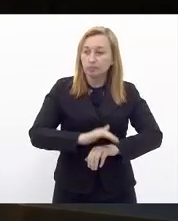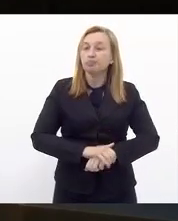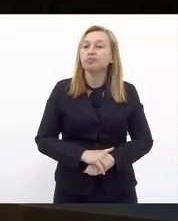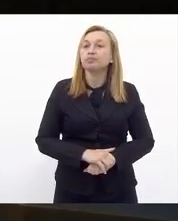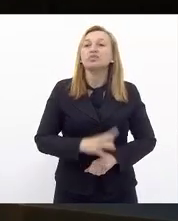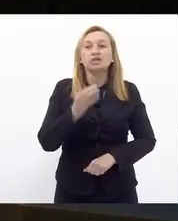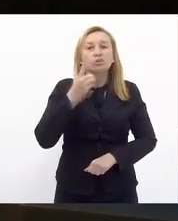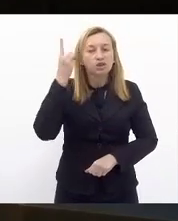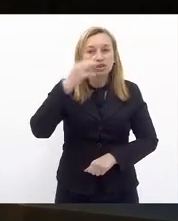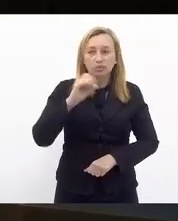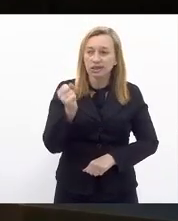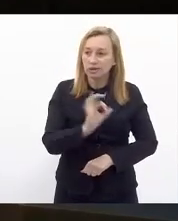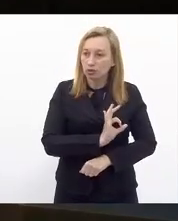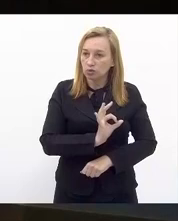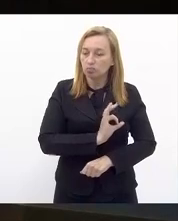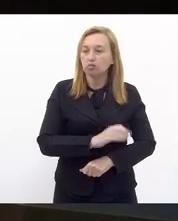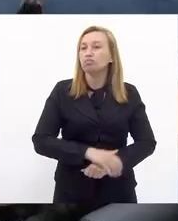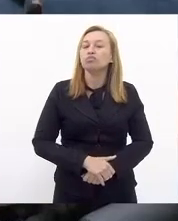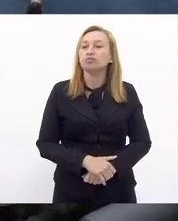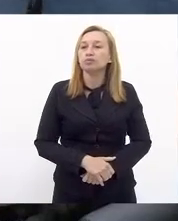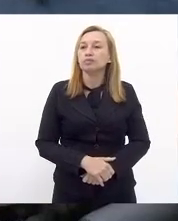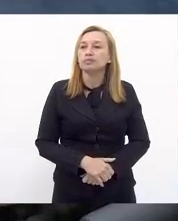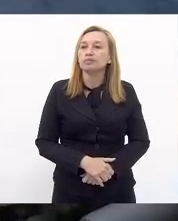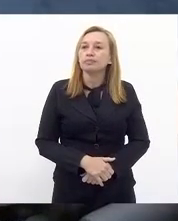a deputada Martha Rocha